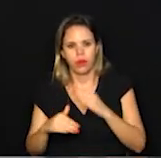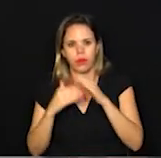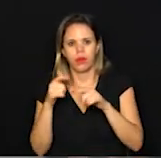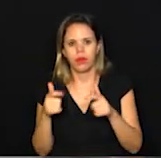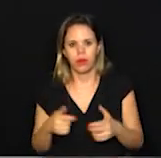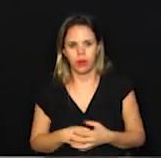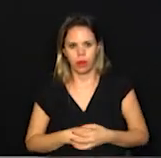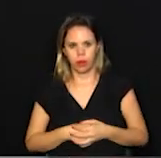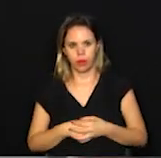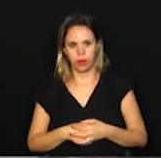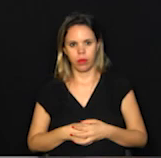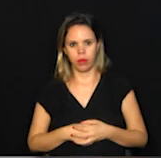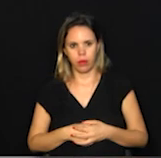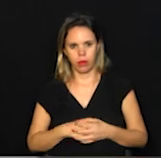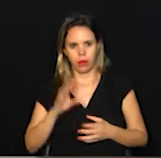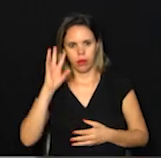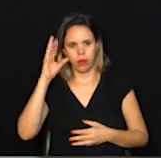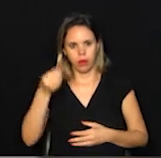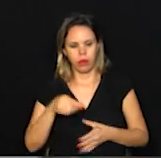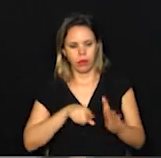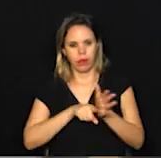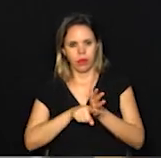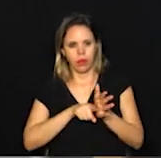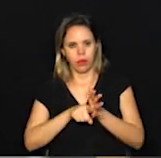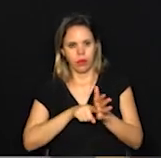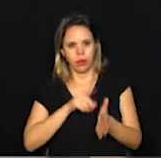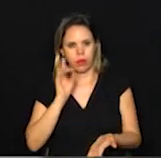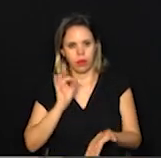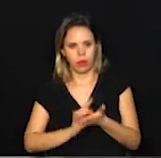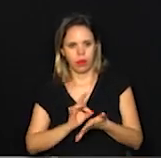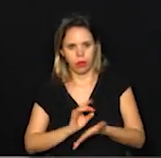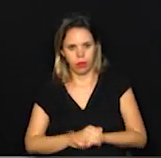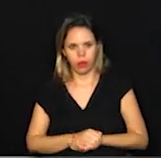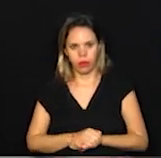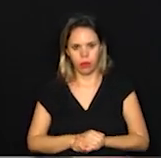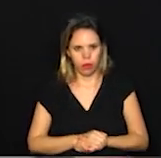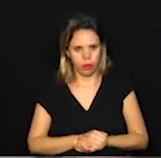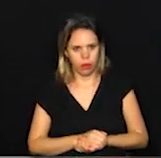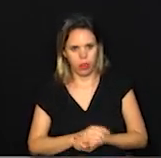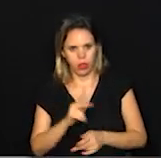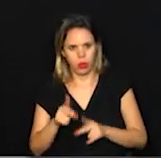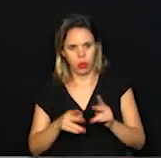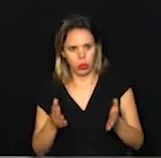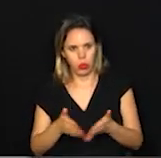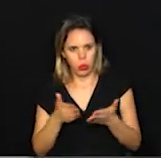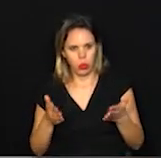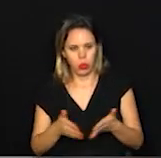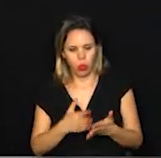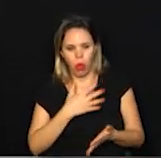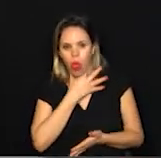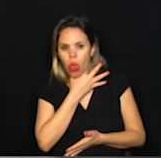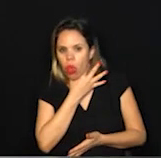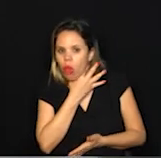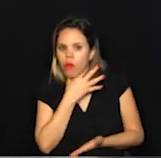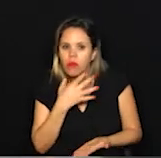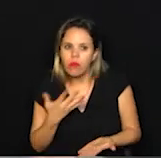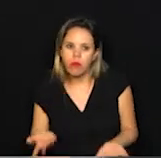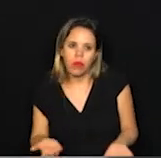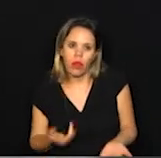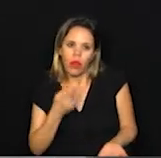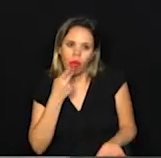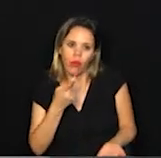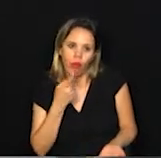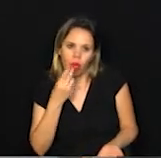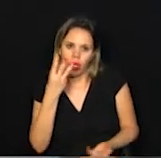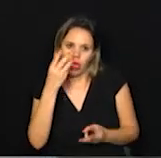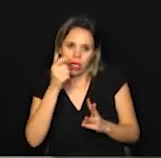avançar na compreensão estatística do que é a realidade dos extremamente pobres, né? Os extremamente pobres. Estou falando em 3